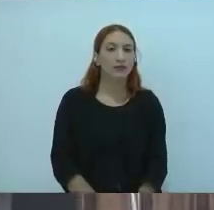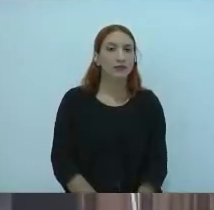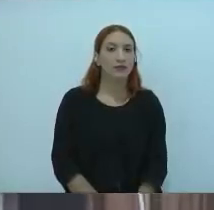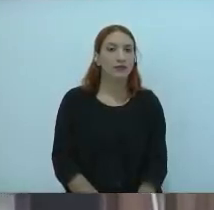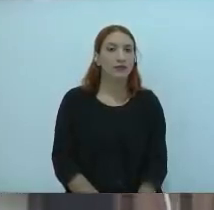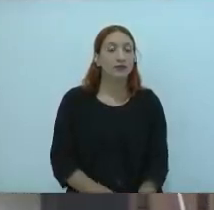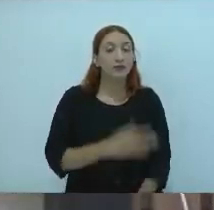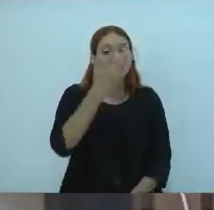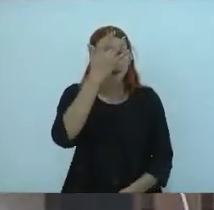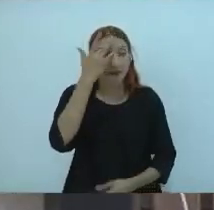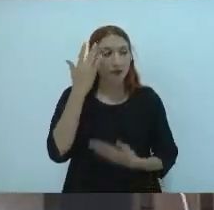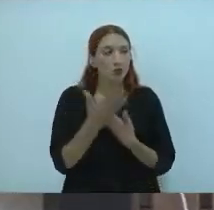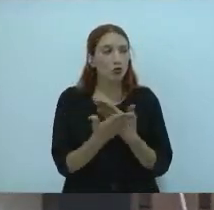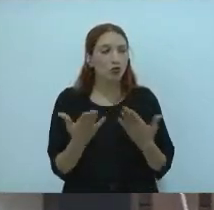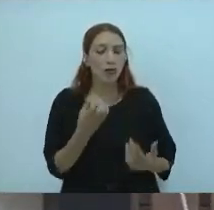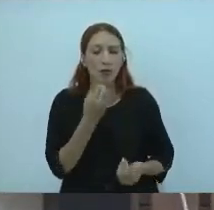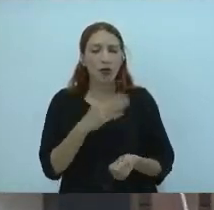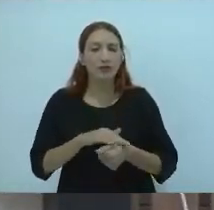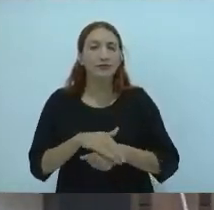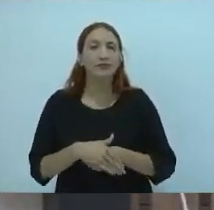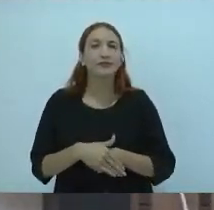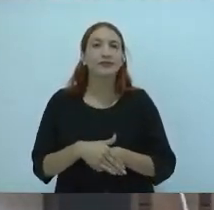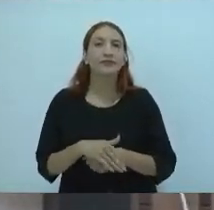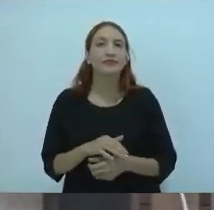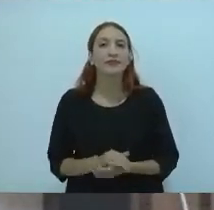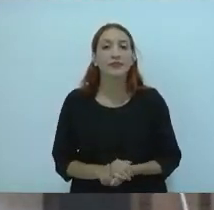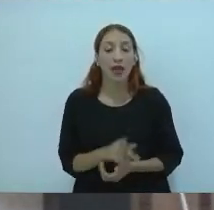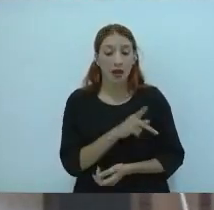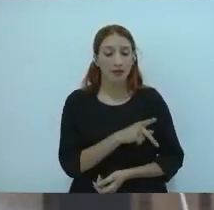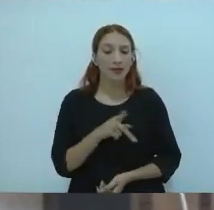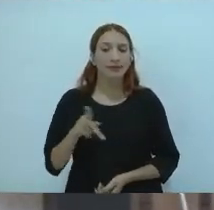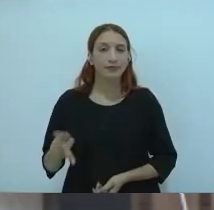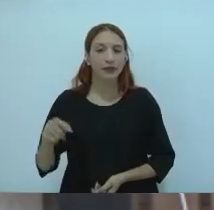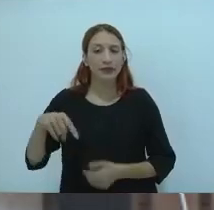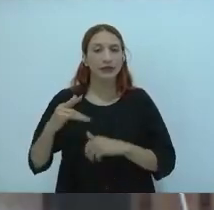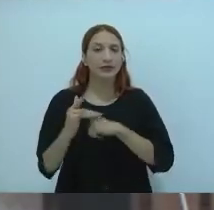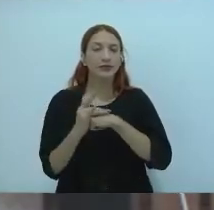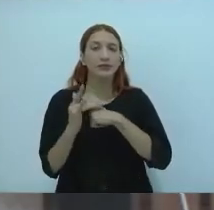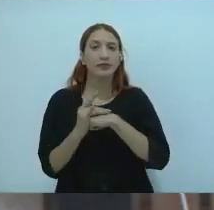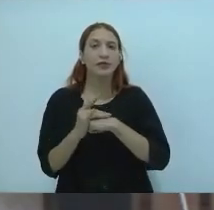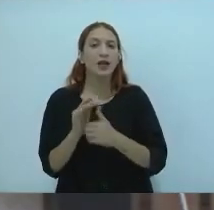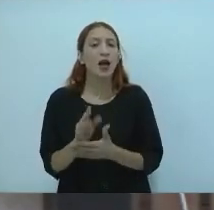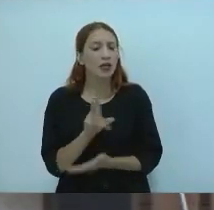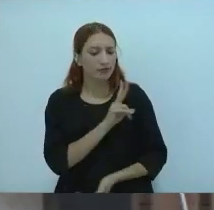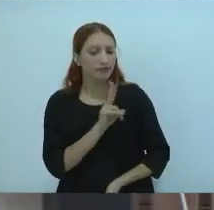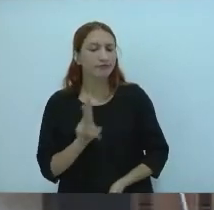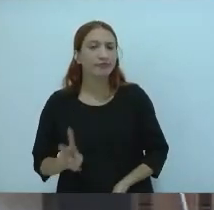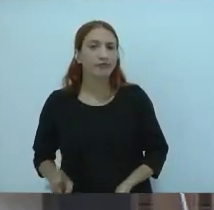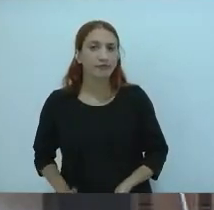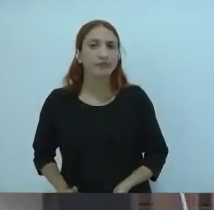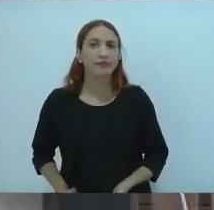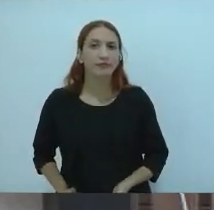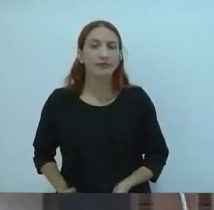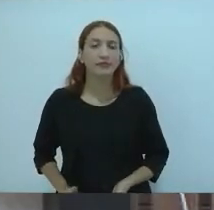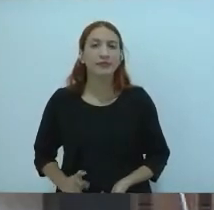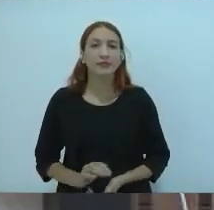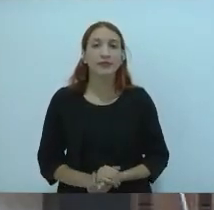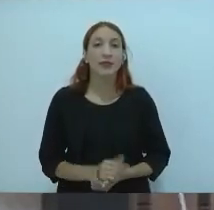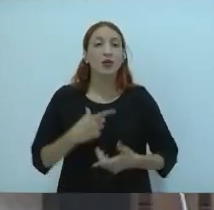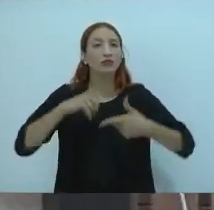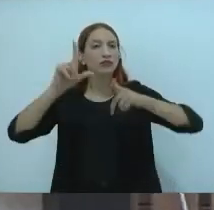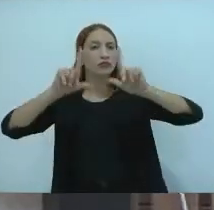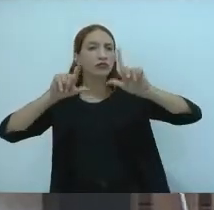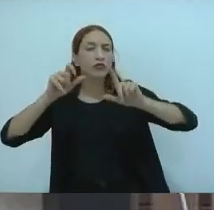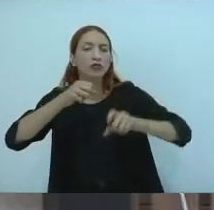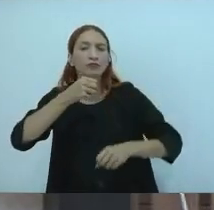senhoras e senhores boa noite cumprimentar o presidente da casa senhores vereadores TV Câmara